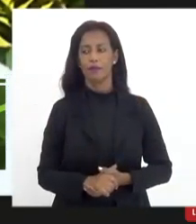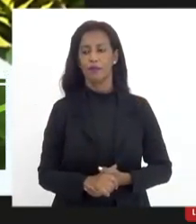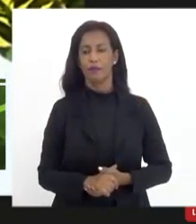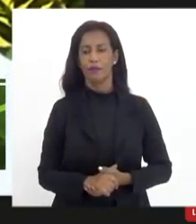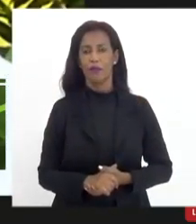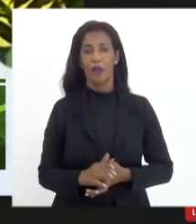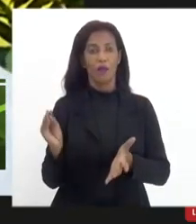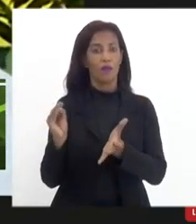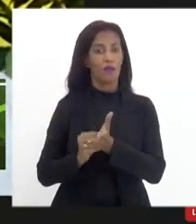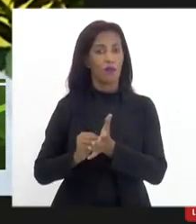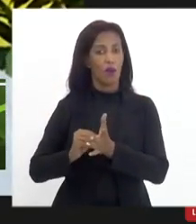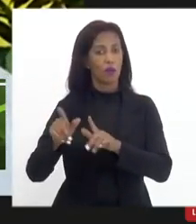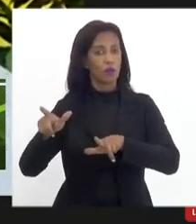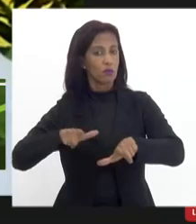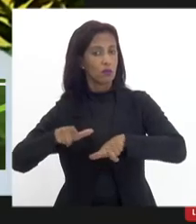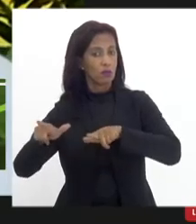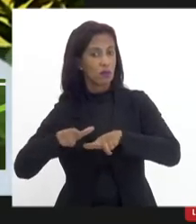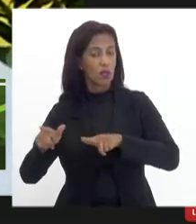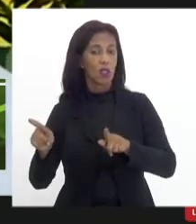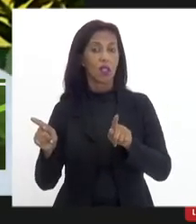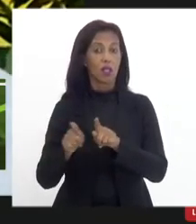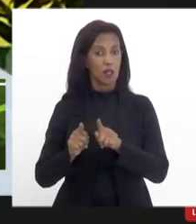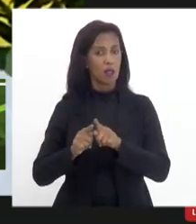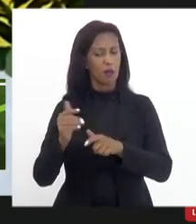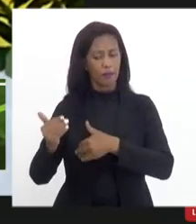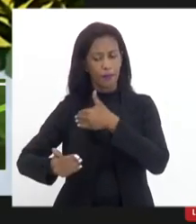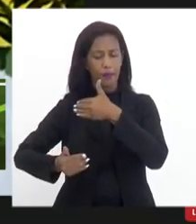do desemprego e, por conseguinte,